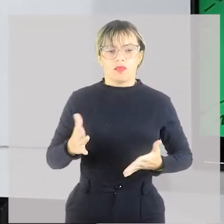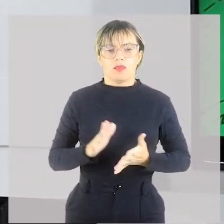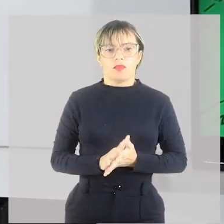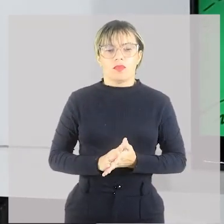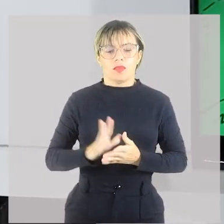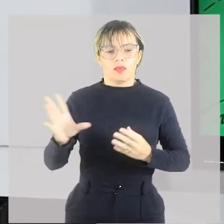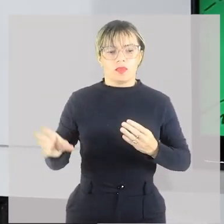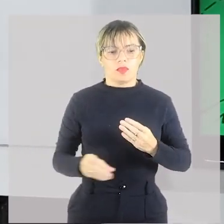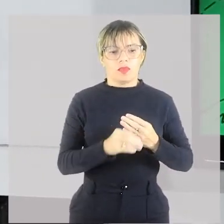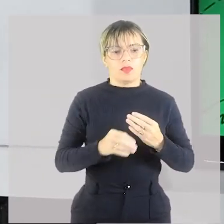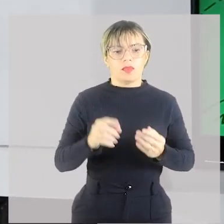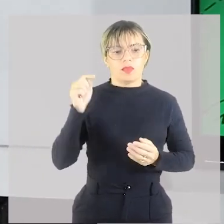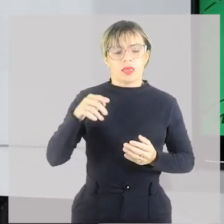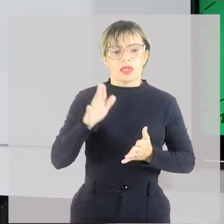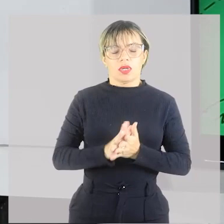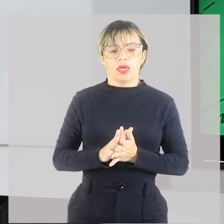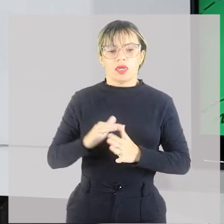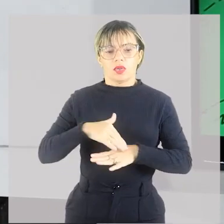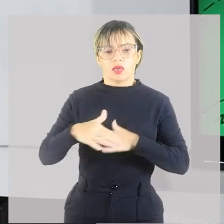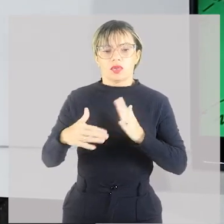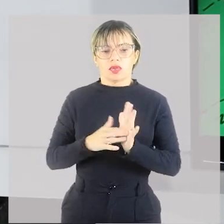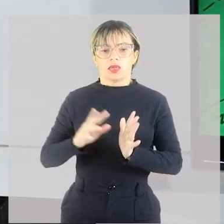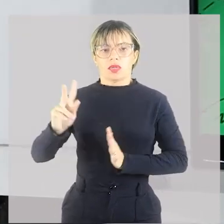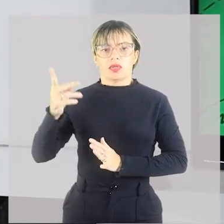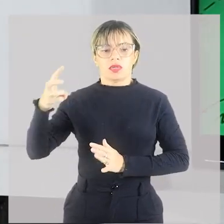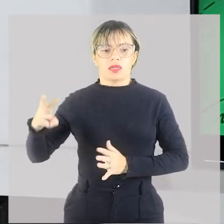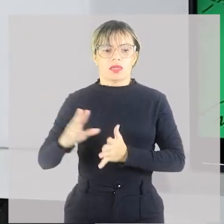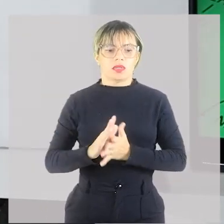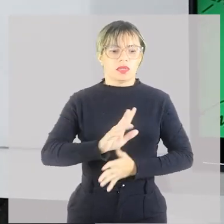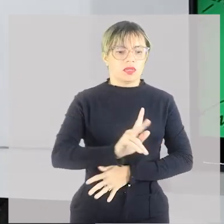ter CH3, CH3.